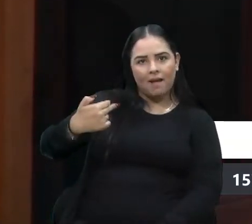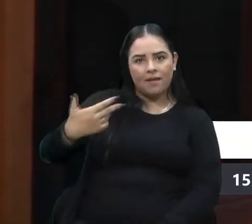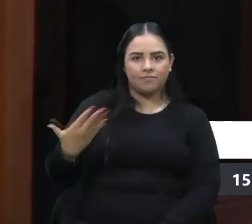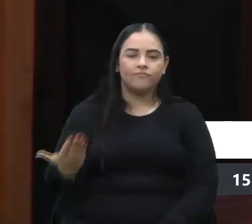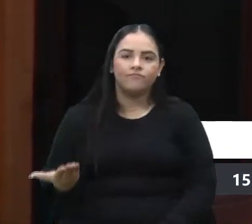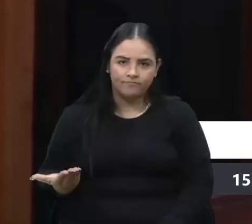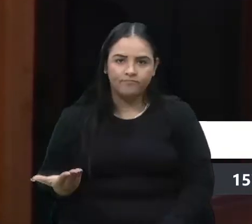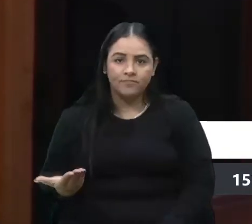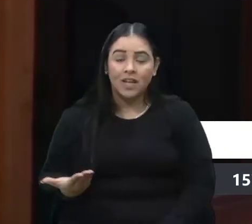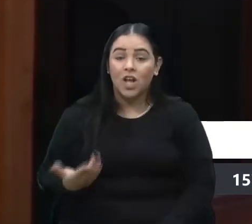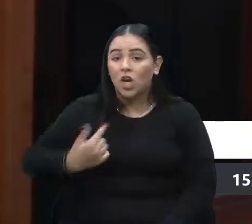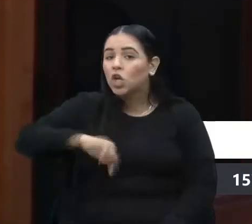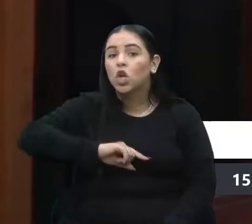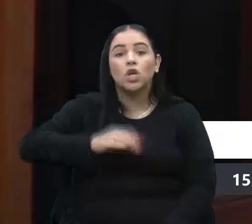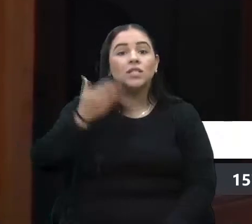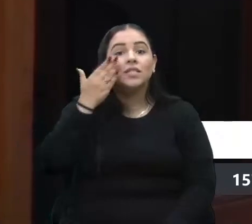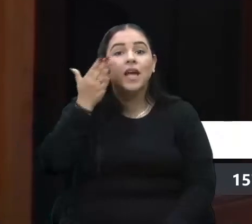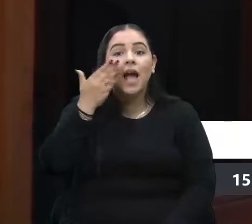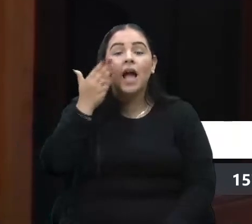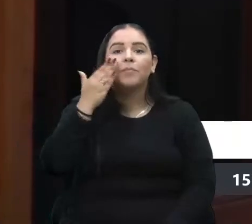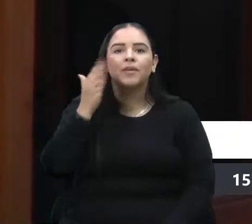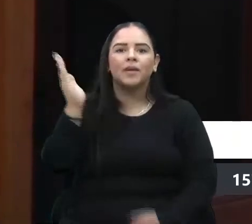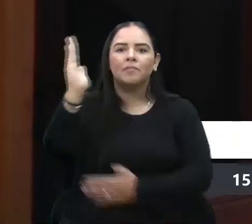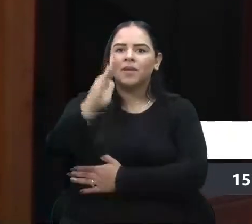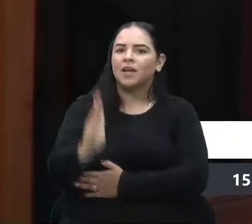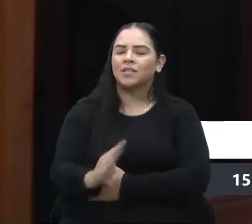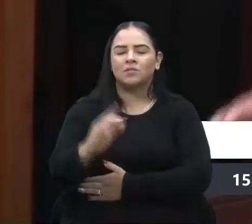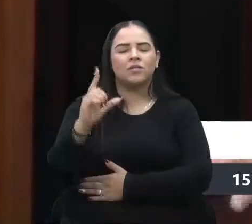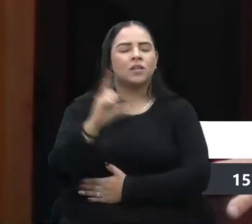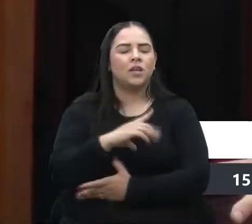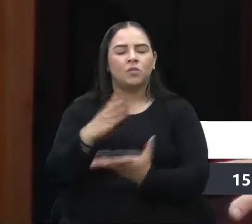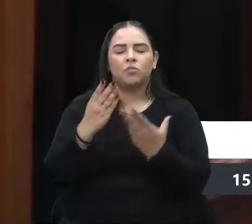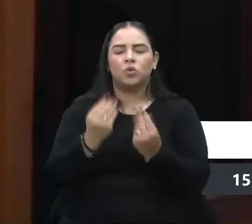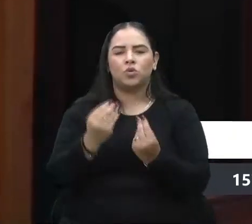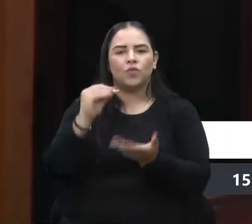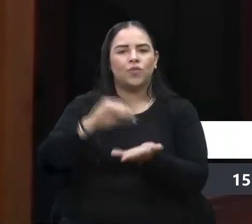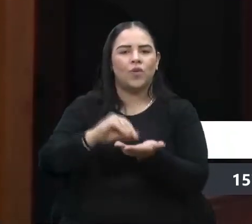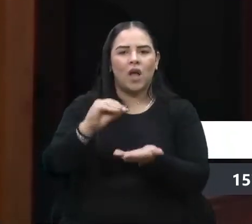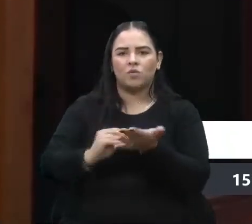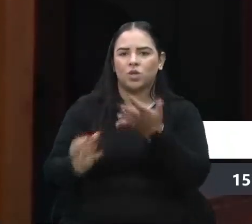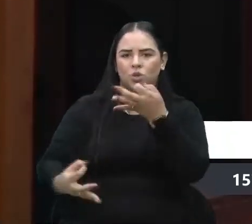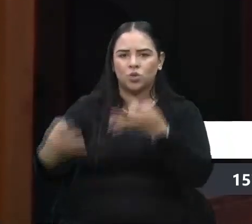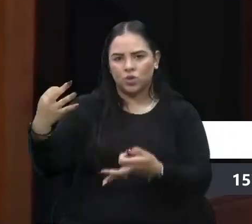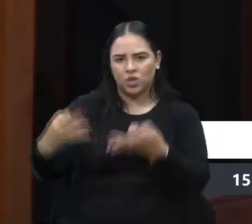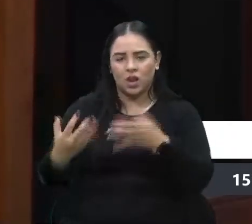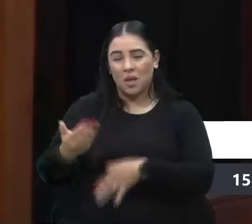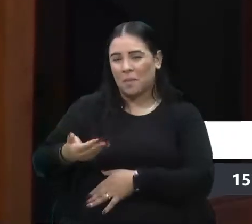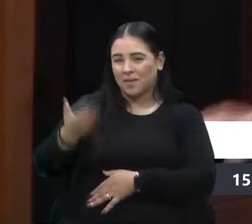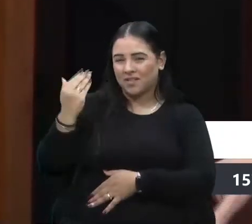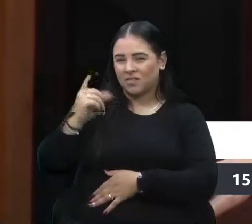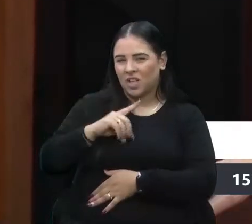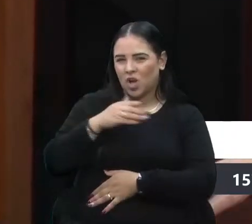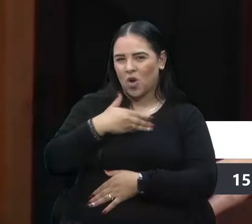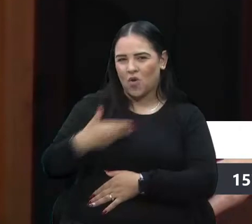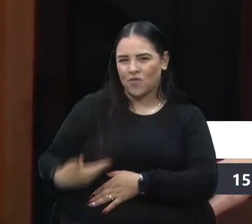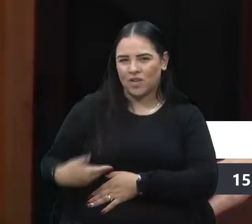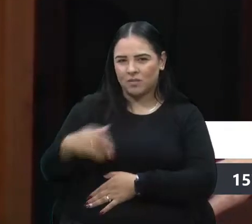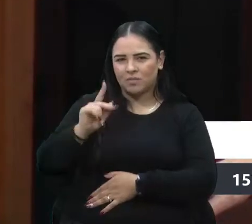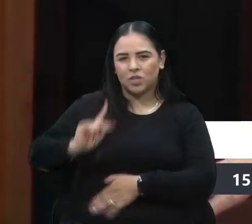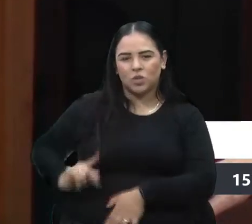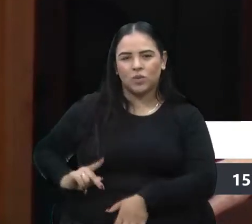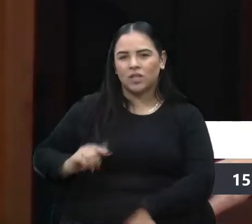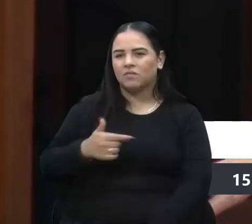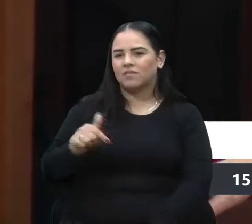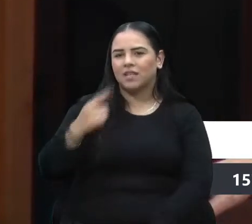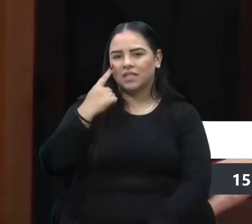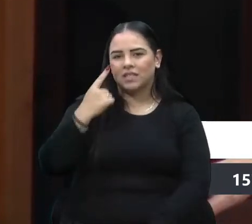a gente sabe que No Brasil existem injustiças da época que eram governados por pessoas que